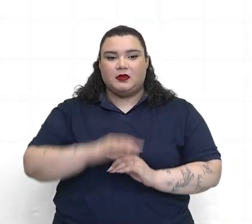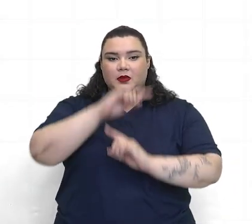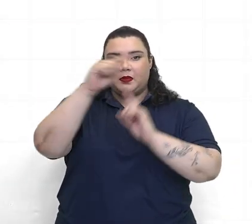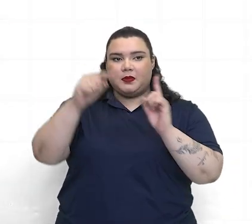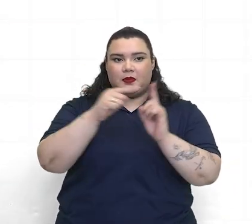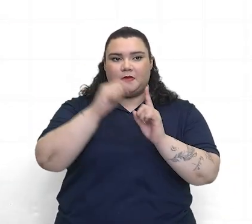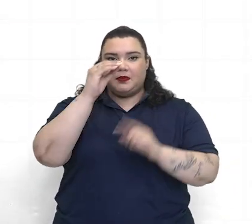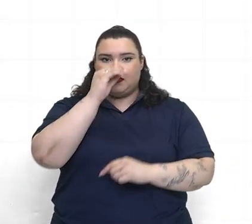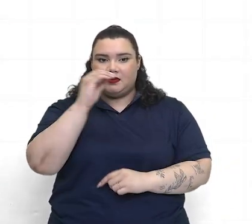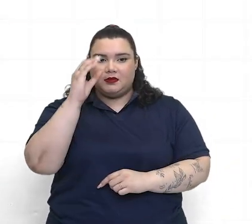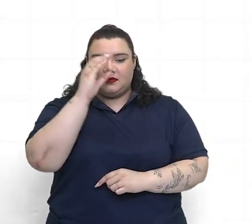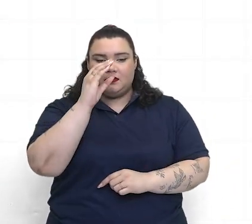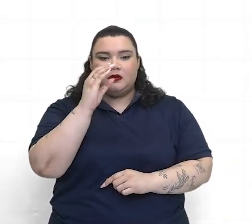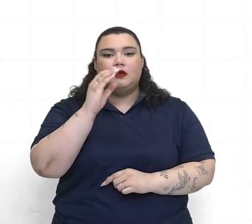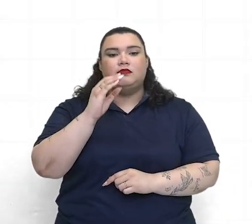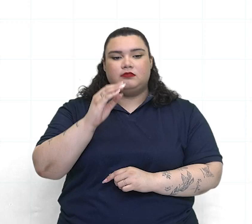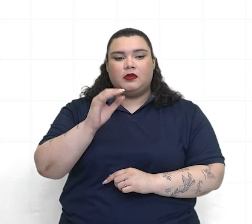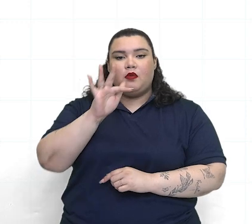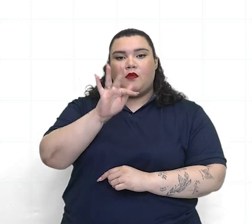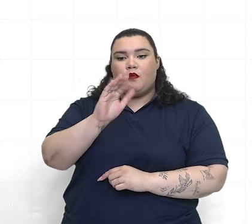Objeto de conhecimento: